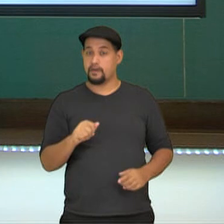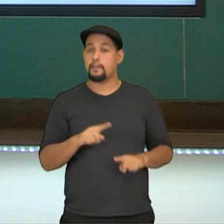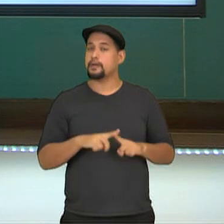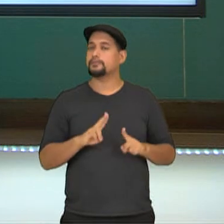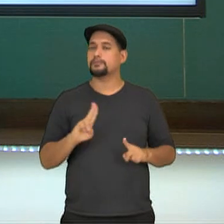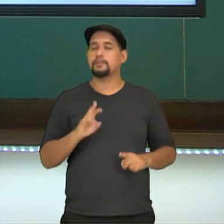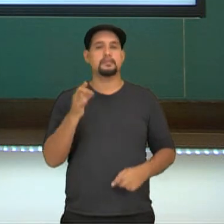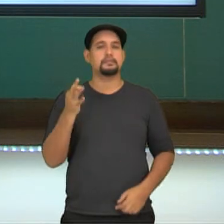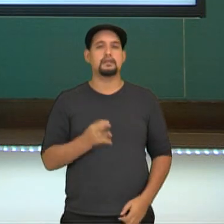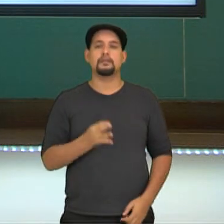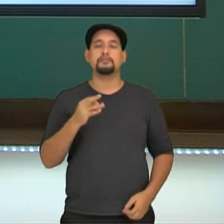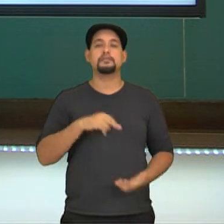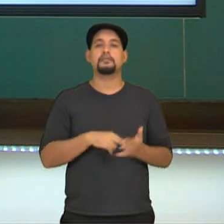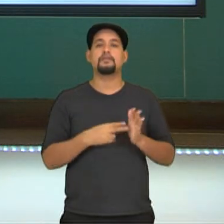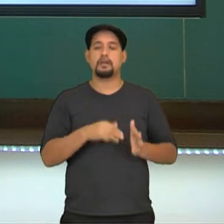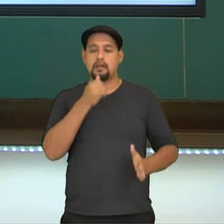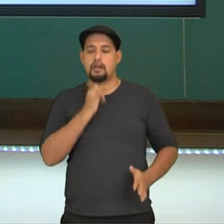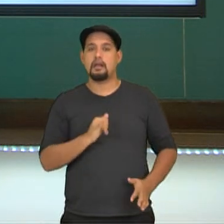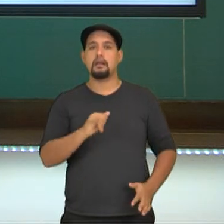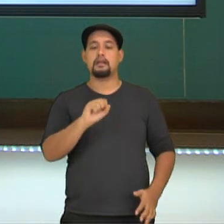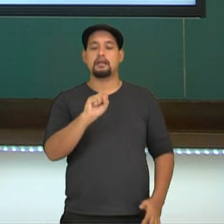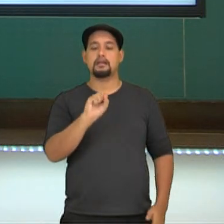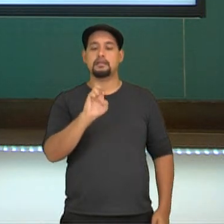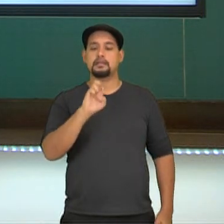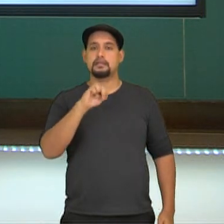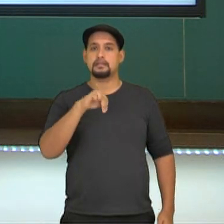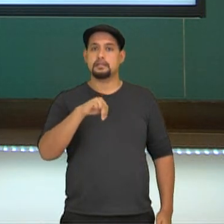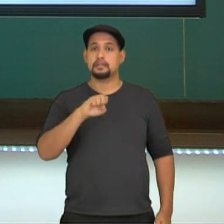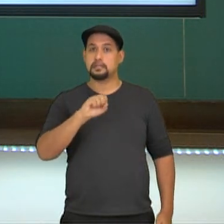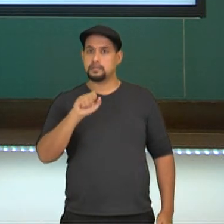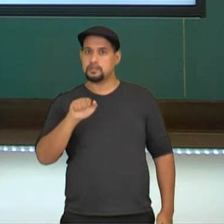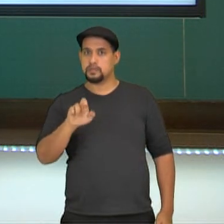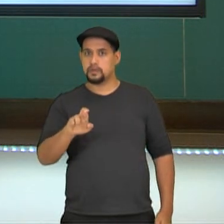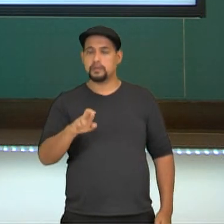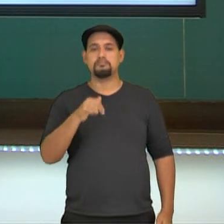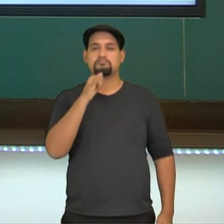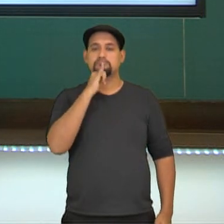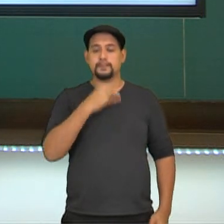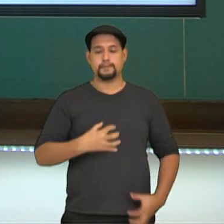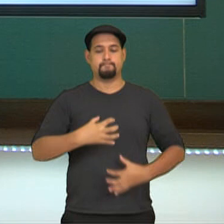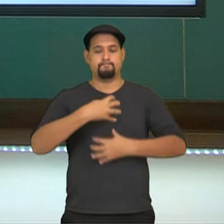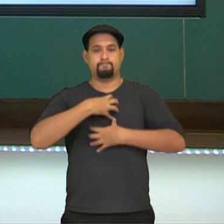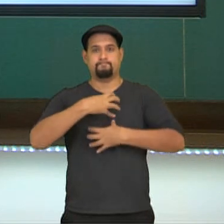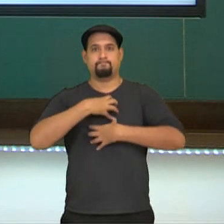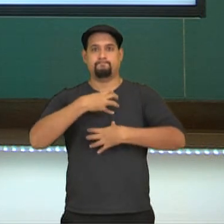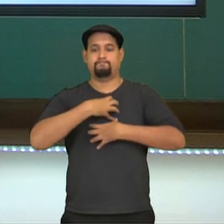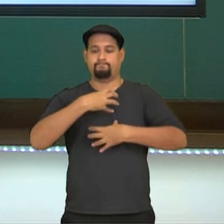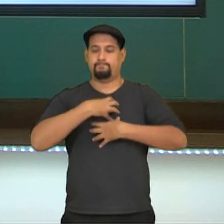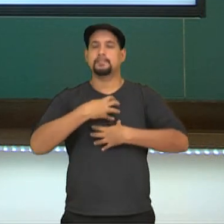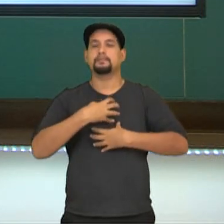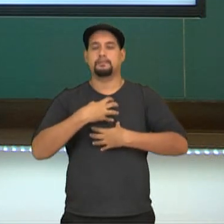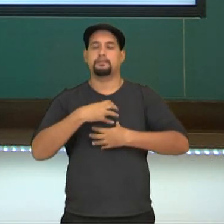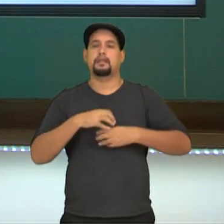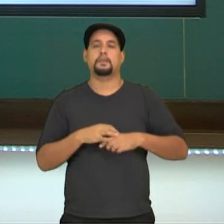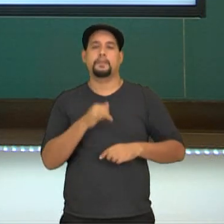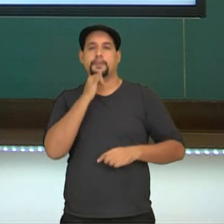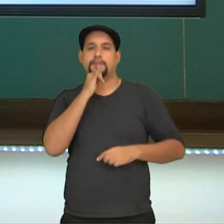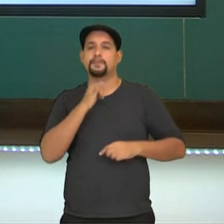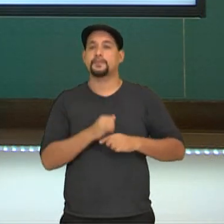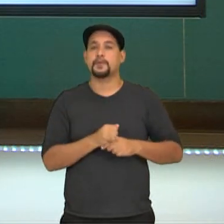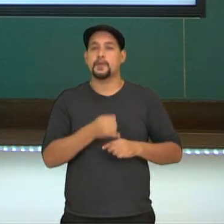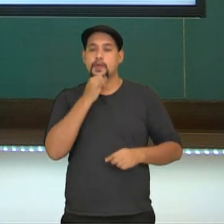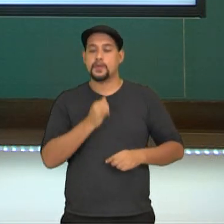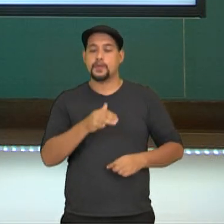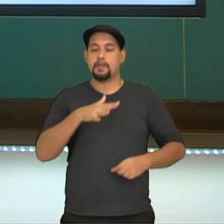tá, é carga sensor. É a carga que vai sentir a ação do campo elétrico do corpo externo. Tá? Lembre-se que o